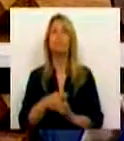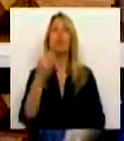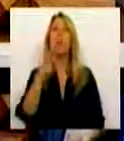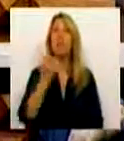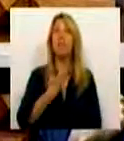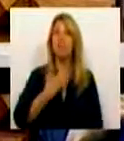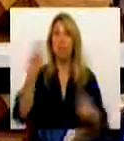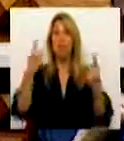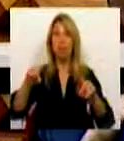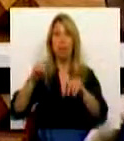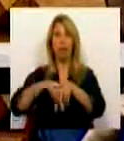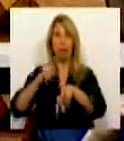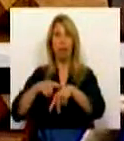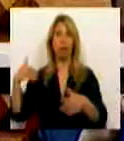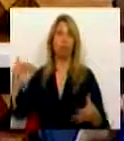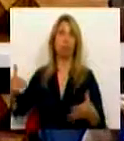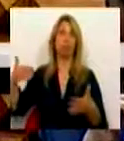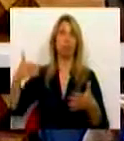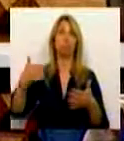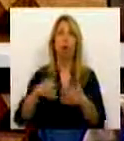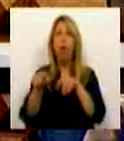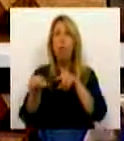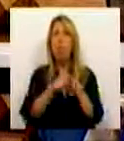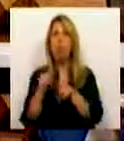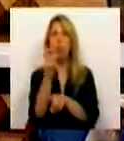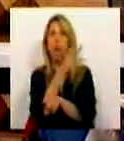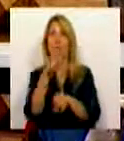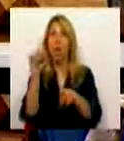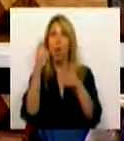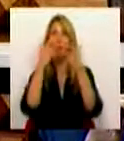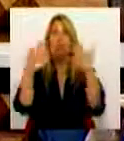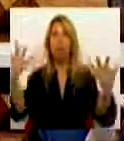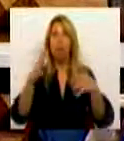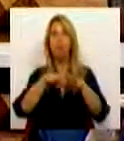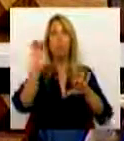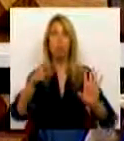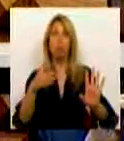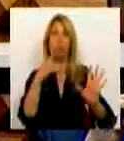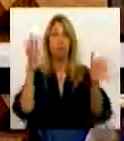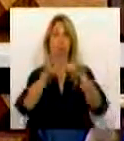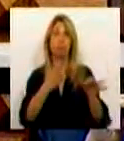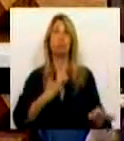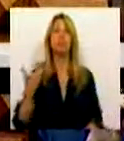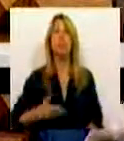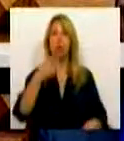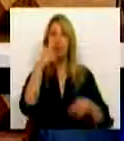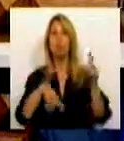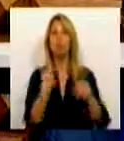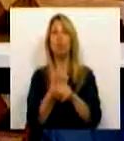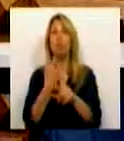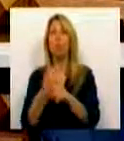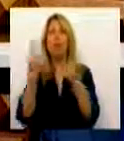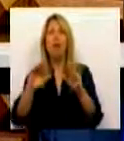ao longo dos tempos políticas erráticas ao nível dos direitos do consumidor, que tem tido